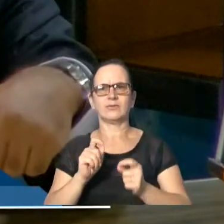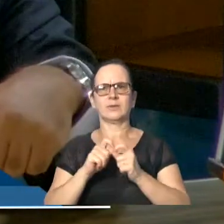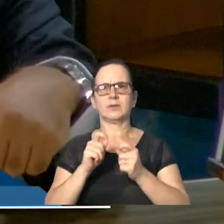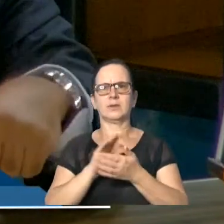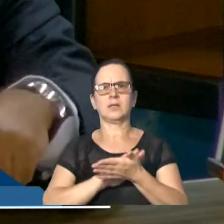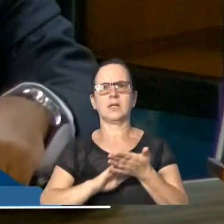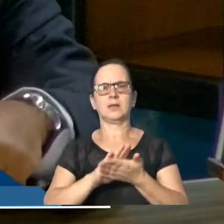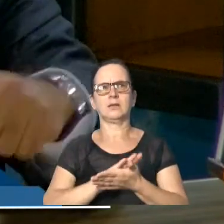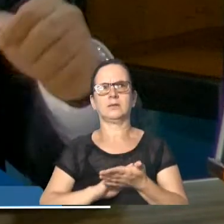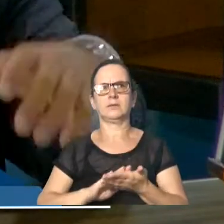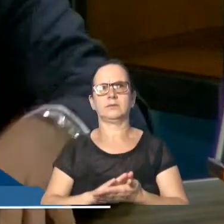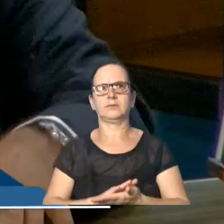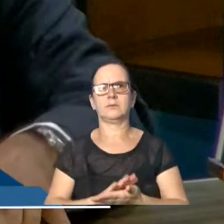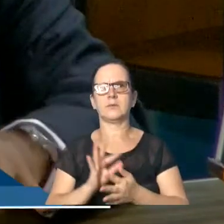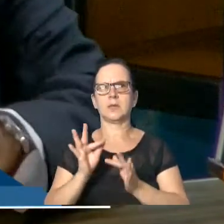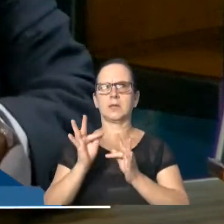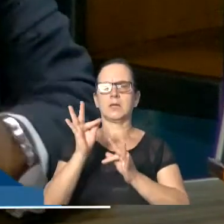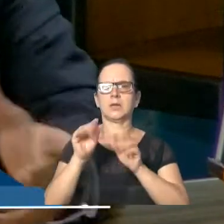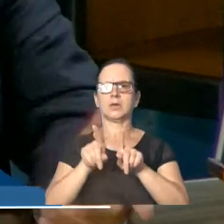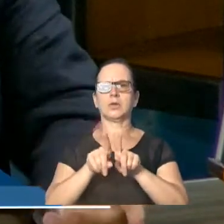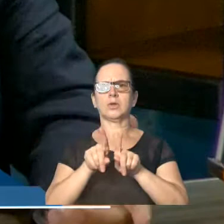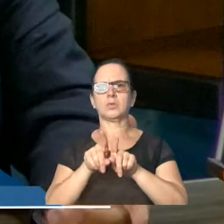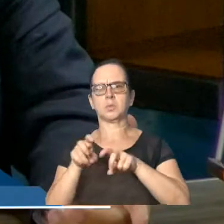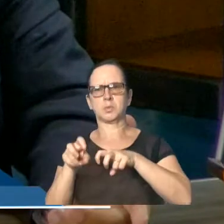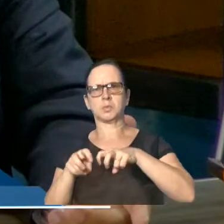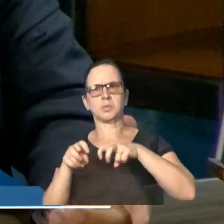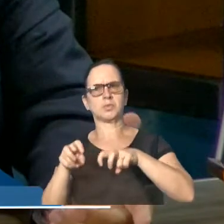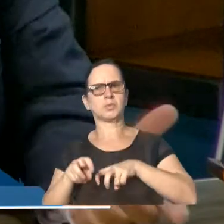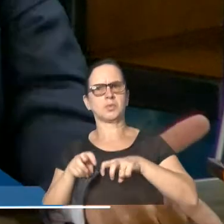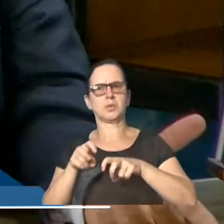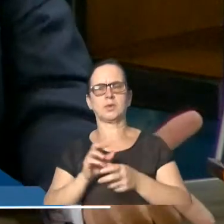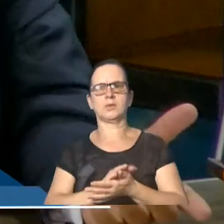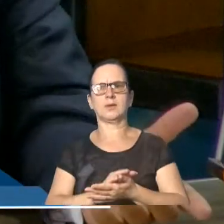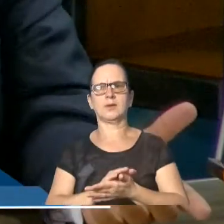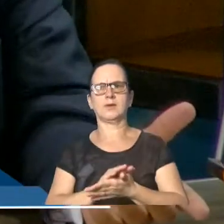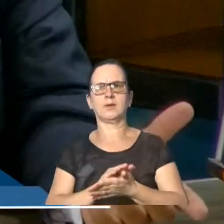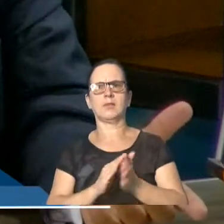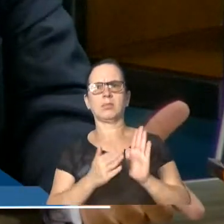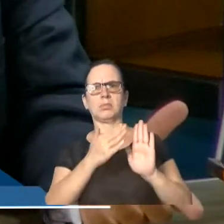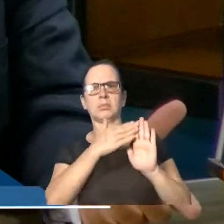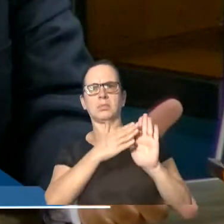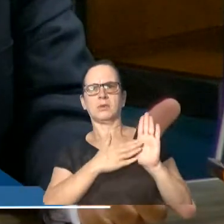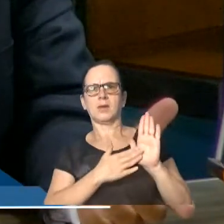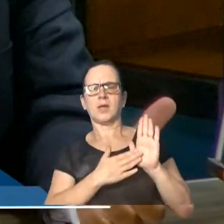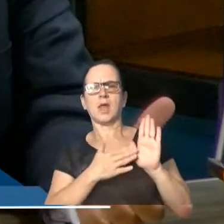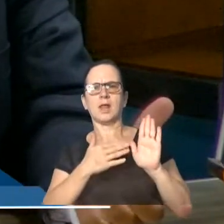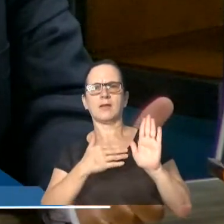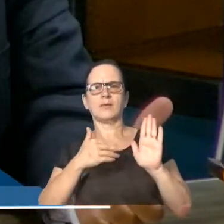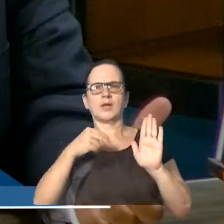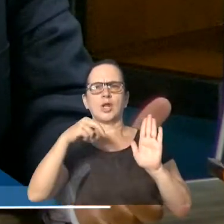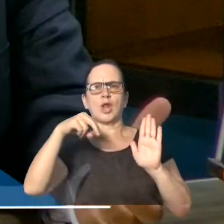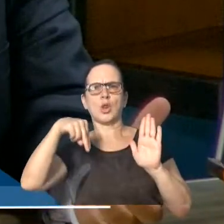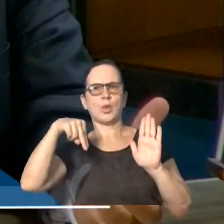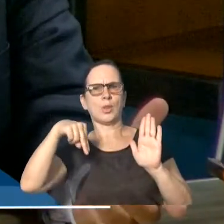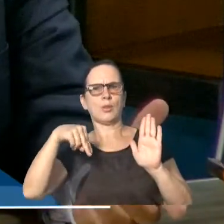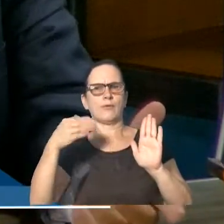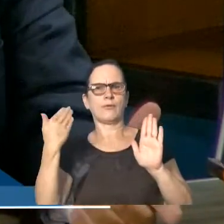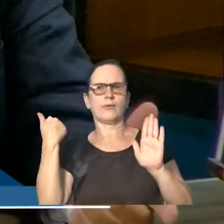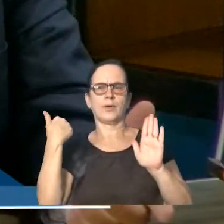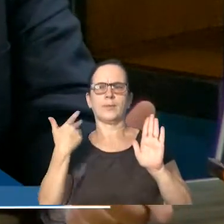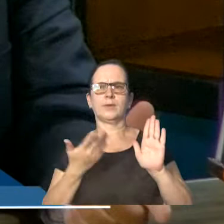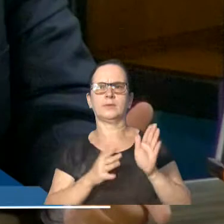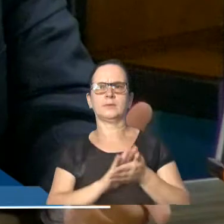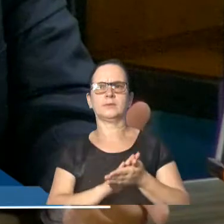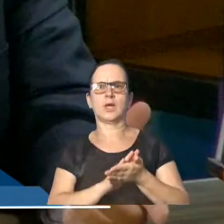técnicos da agricultura. Está aqui, ó. Novembro, vereador. Está aqui, ó. Eu vou